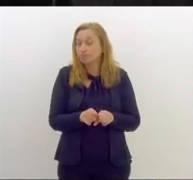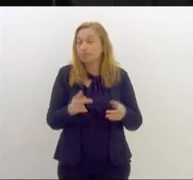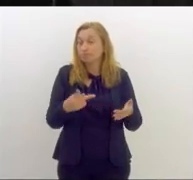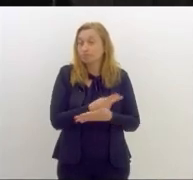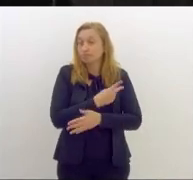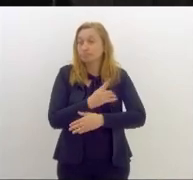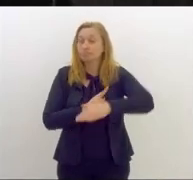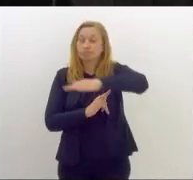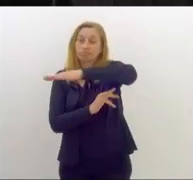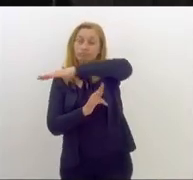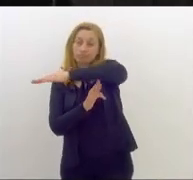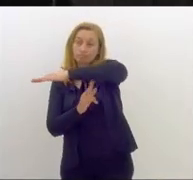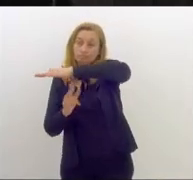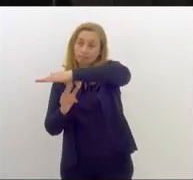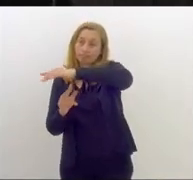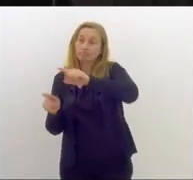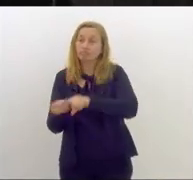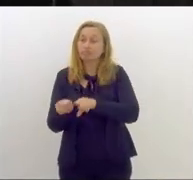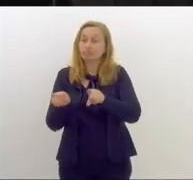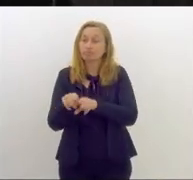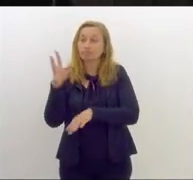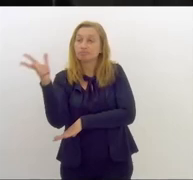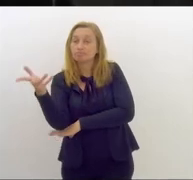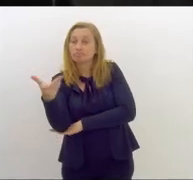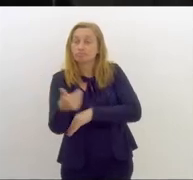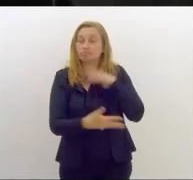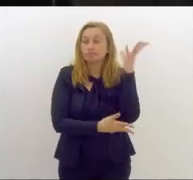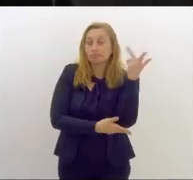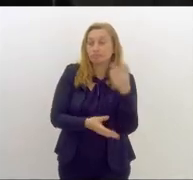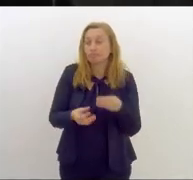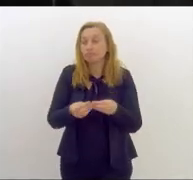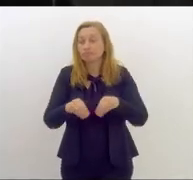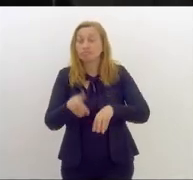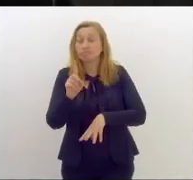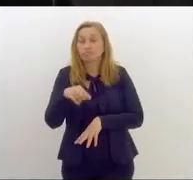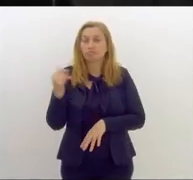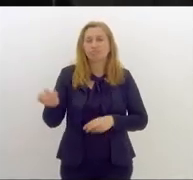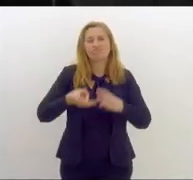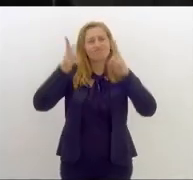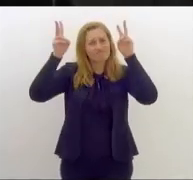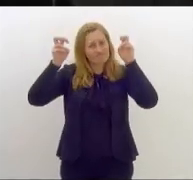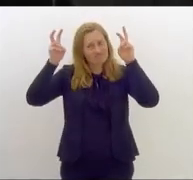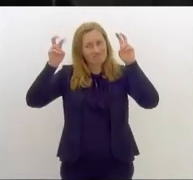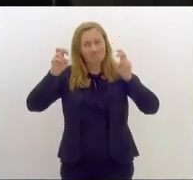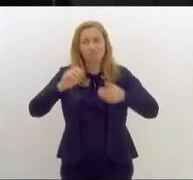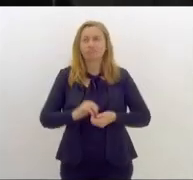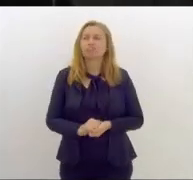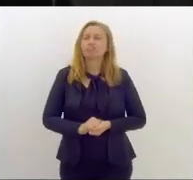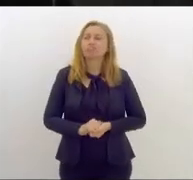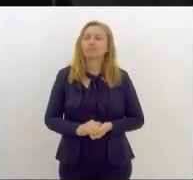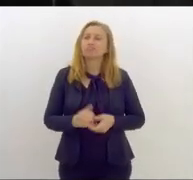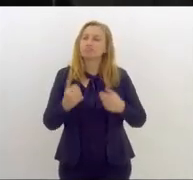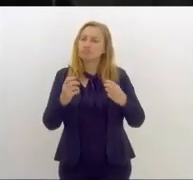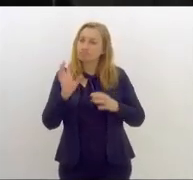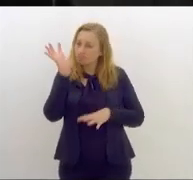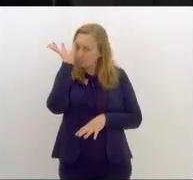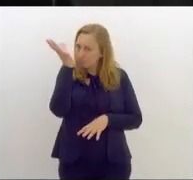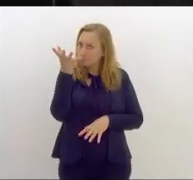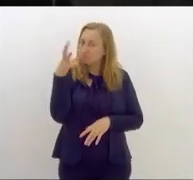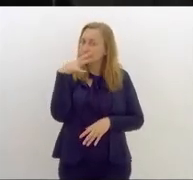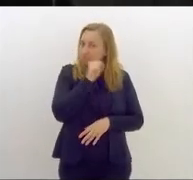sinistros ambientais Então esse é um tema que tem que se buscar a